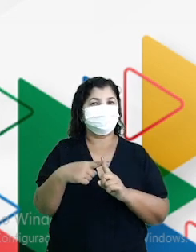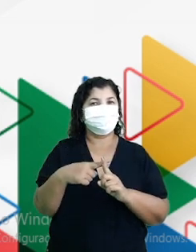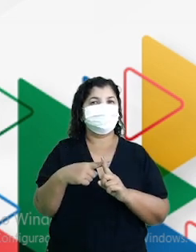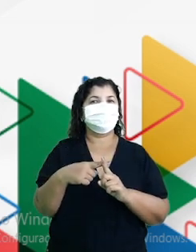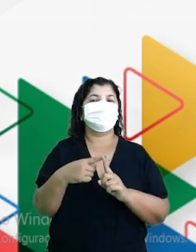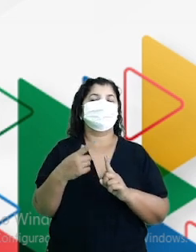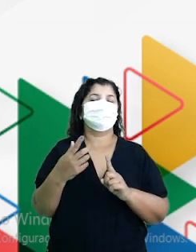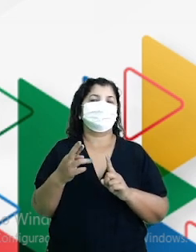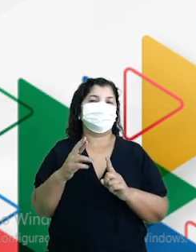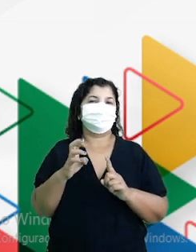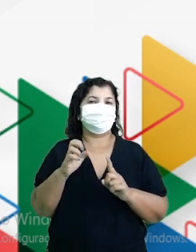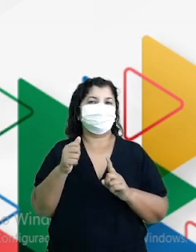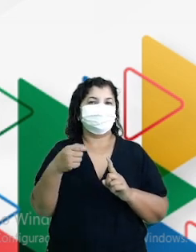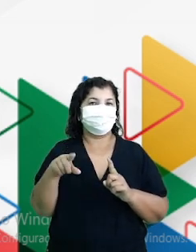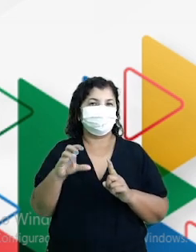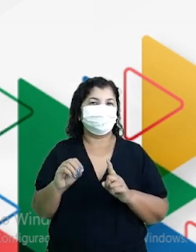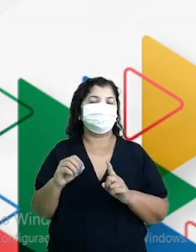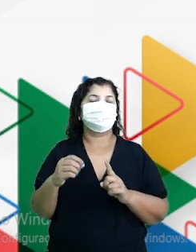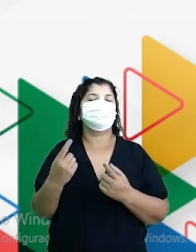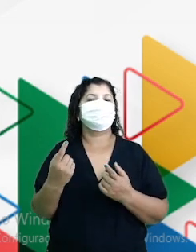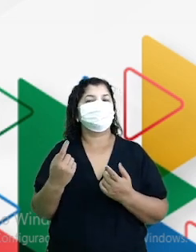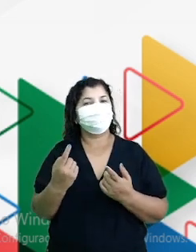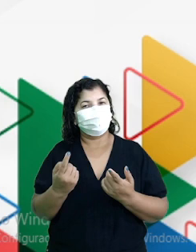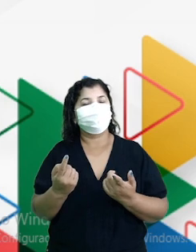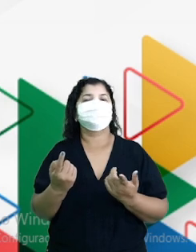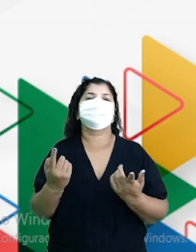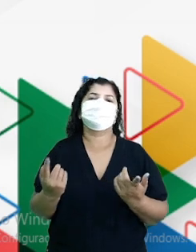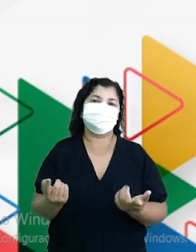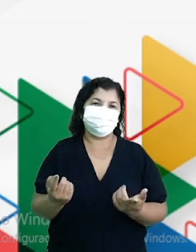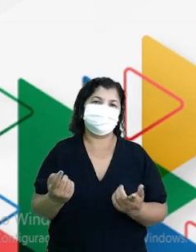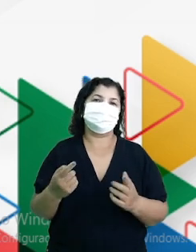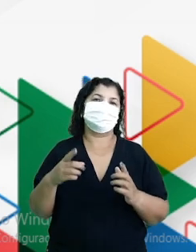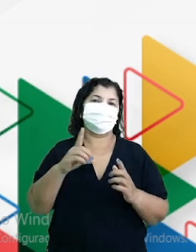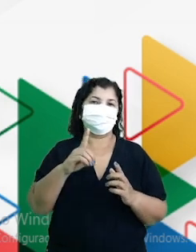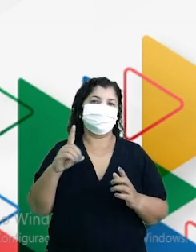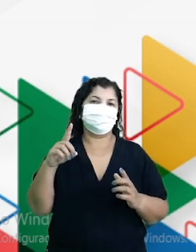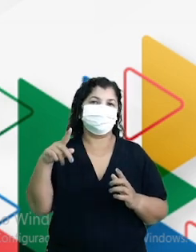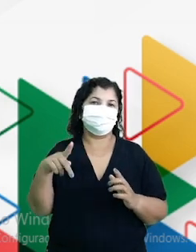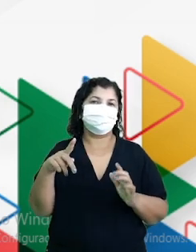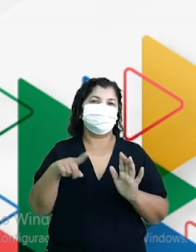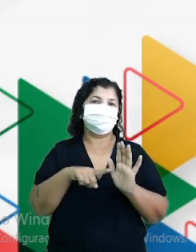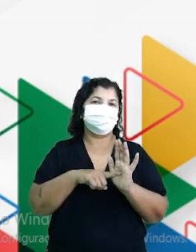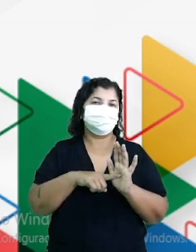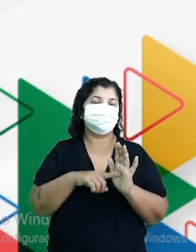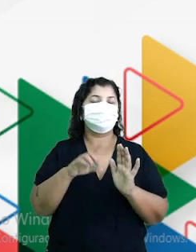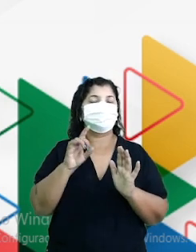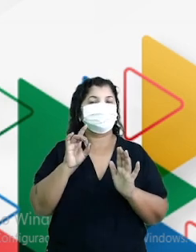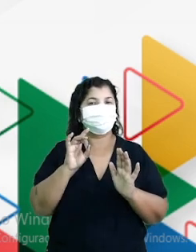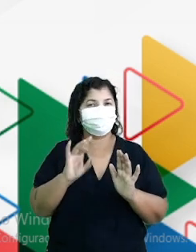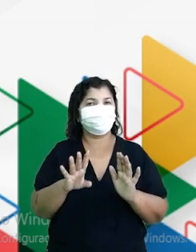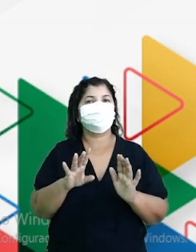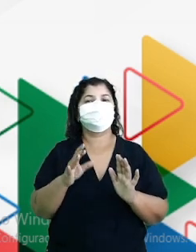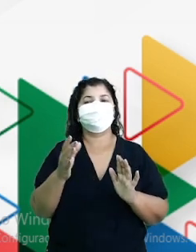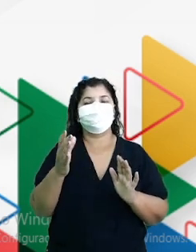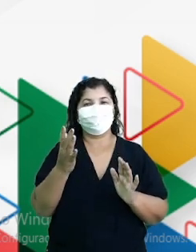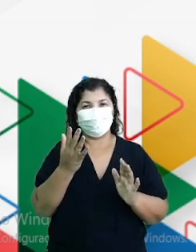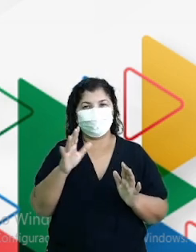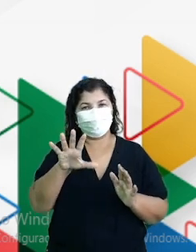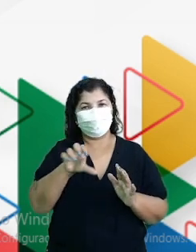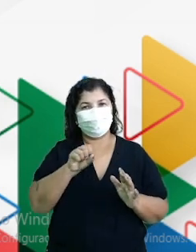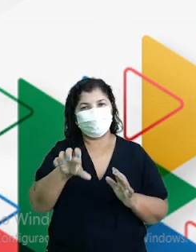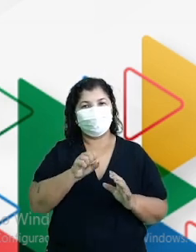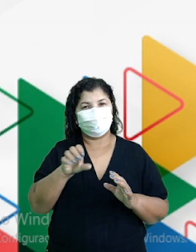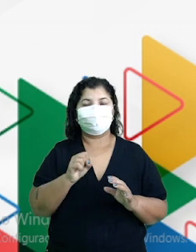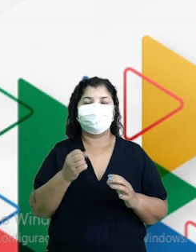produzindo energia. DDP negativa é sinal de que a reação só acontece consumindo energia.